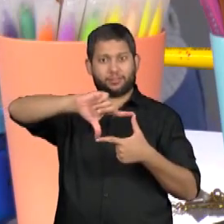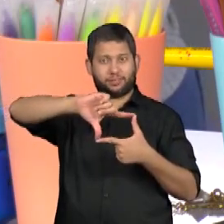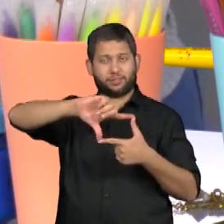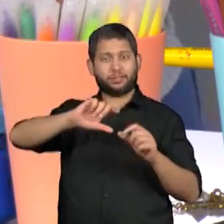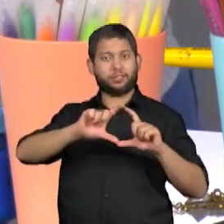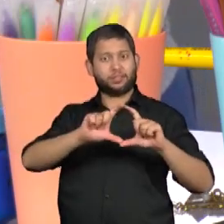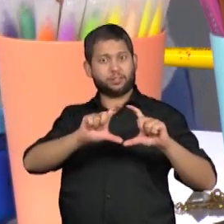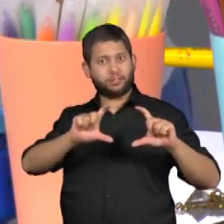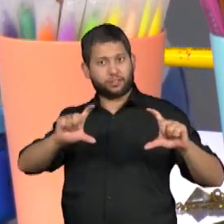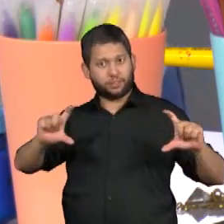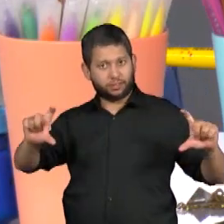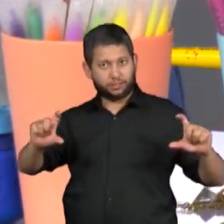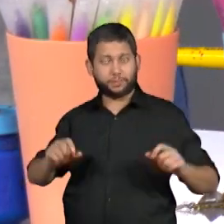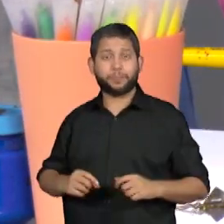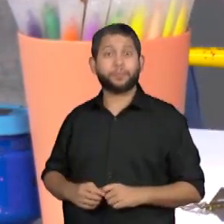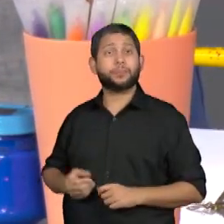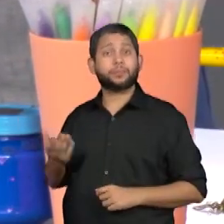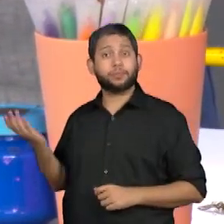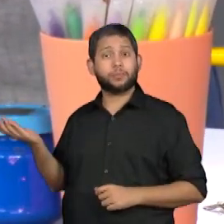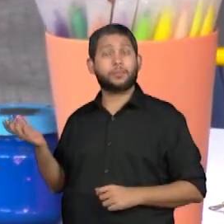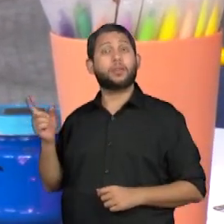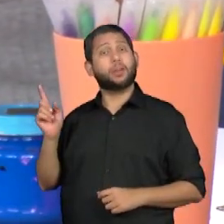retangular, como o nome já diz, olha só,